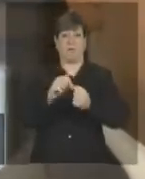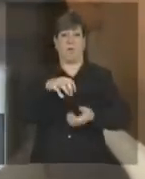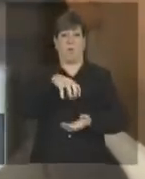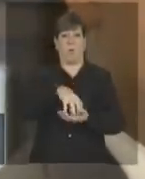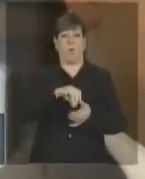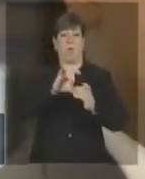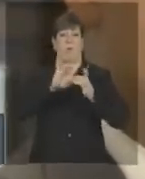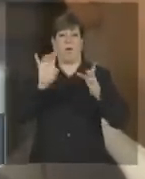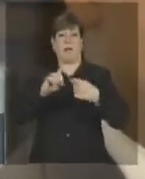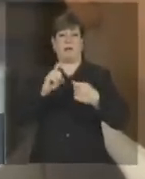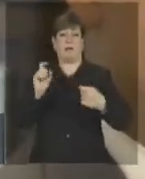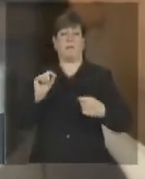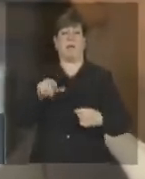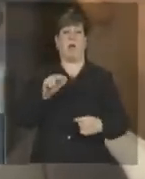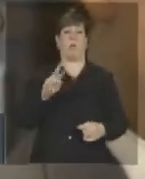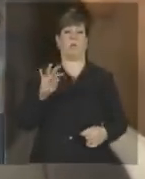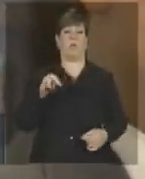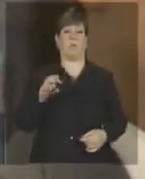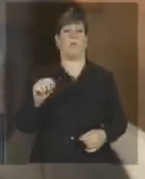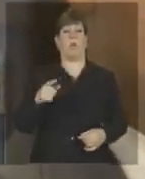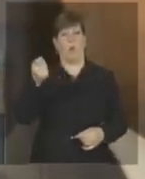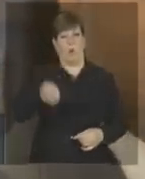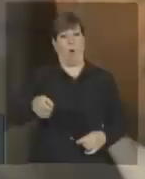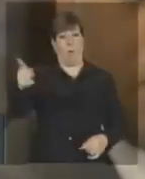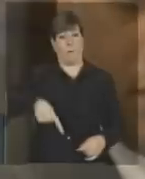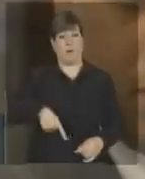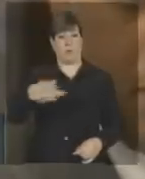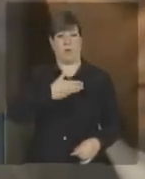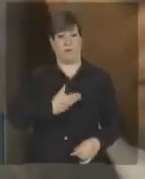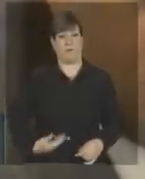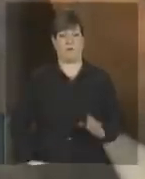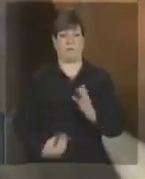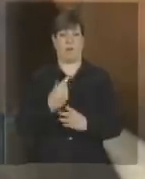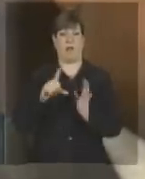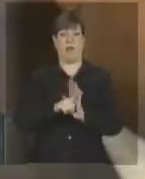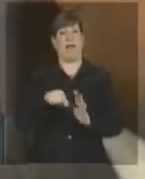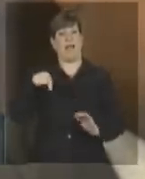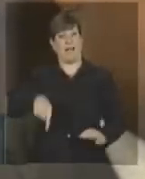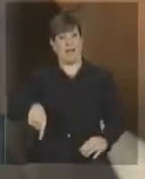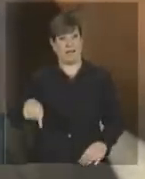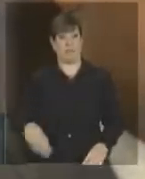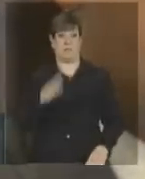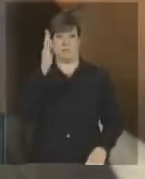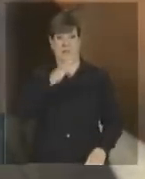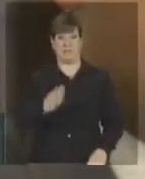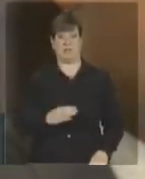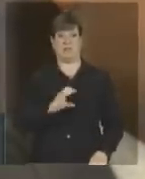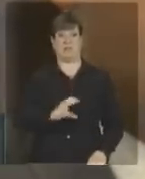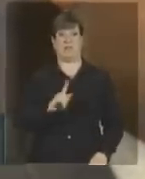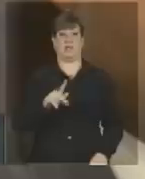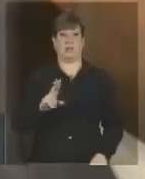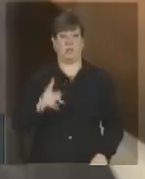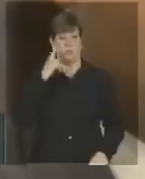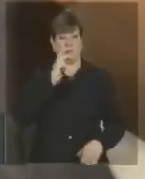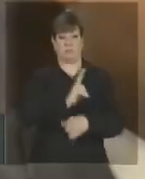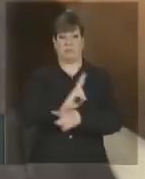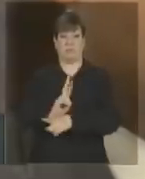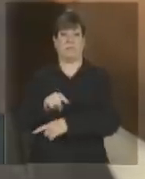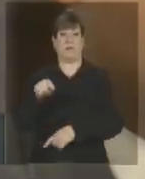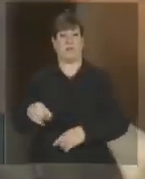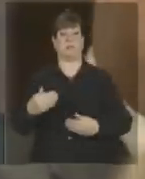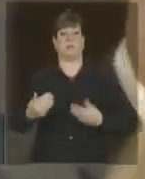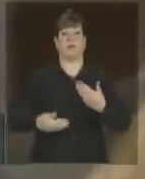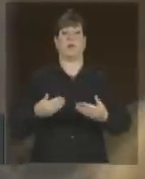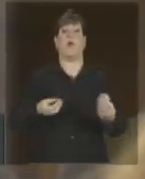do governo mexicano a implantação da lei. Aqui no Brasil, o próprio governo, via CGU, vai ficar encarregado de monitorar esse processo.